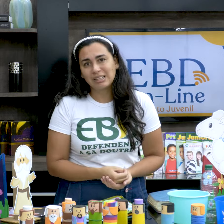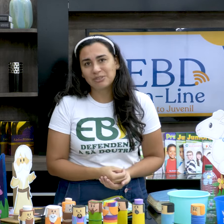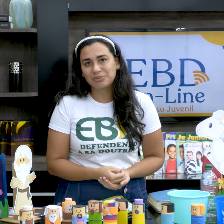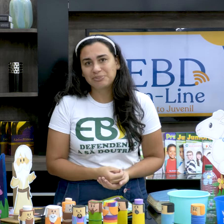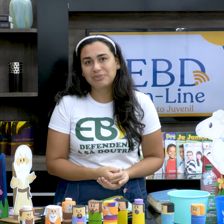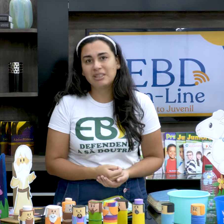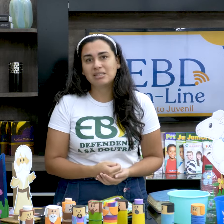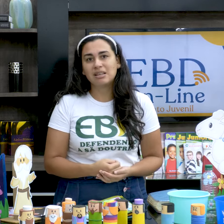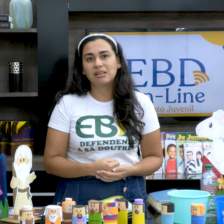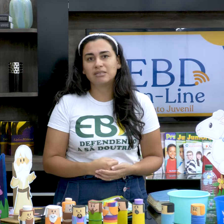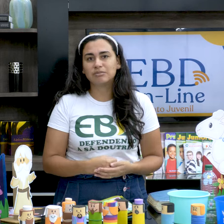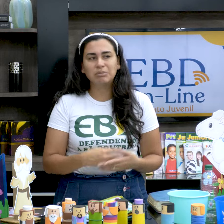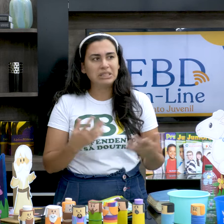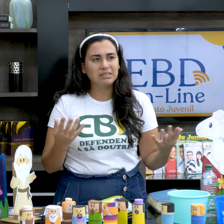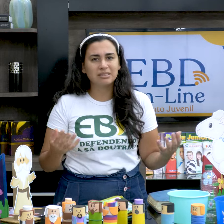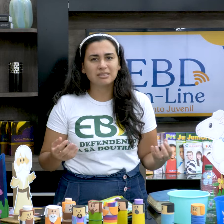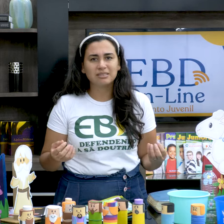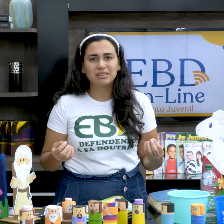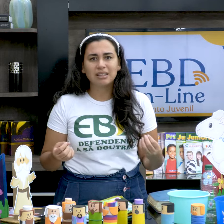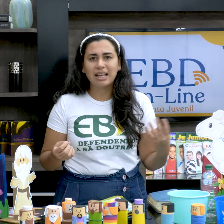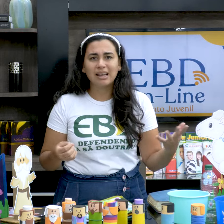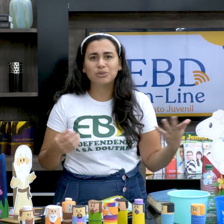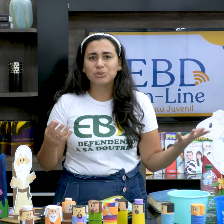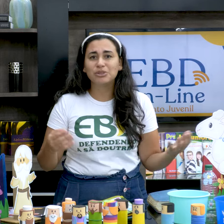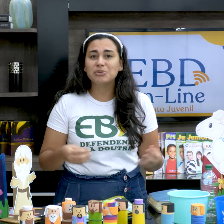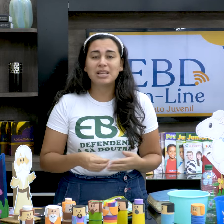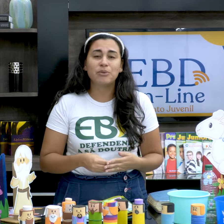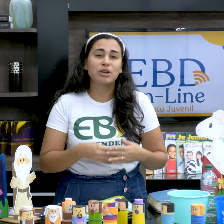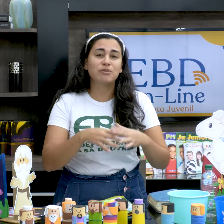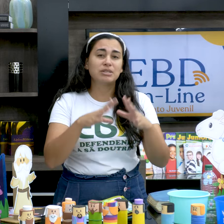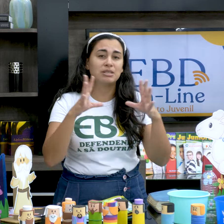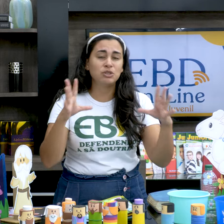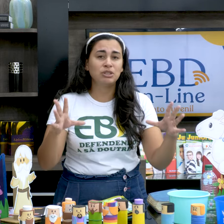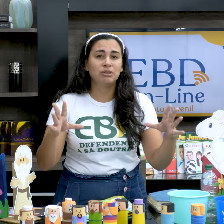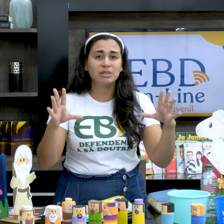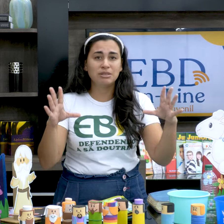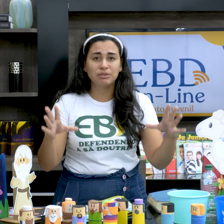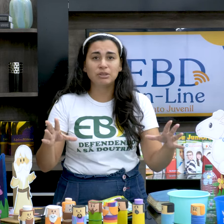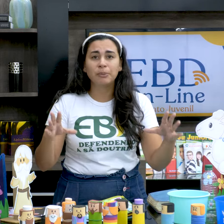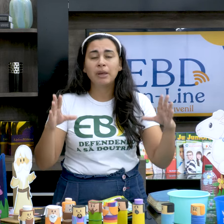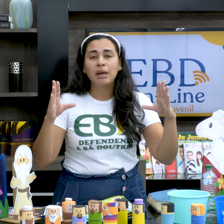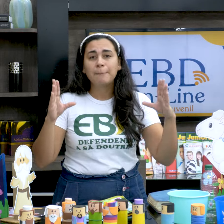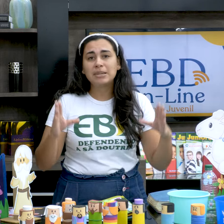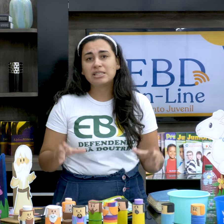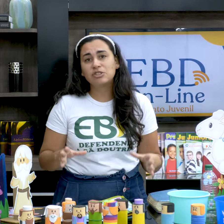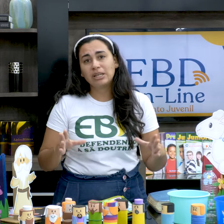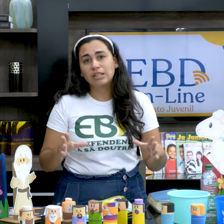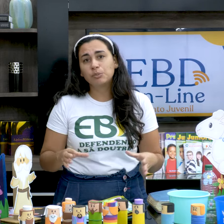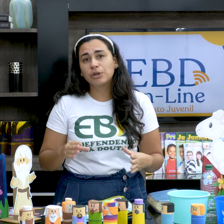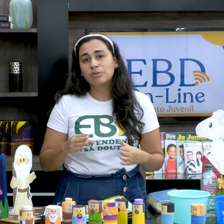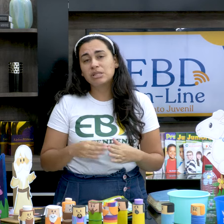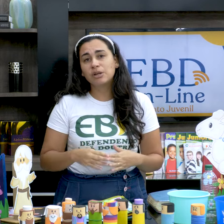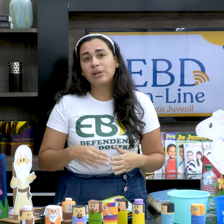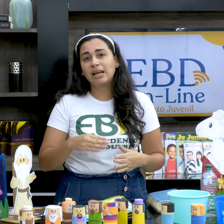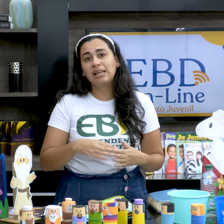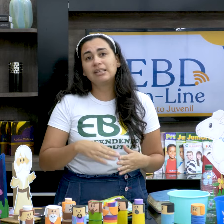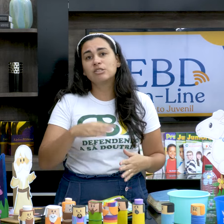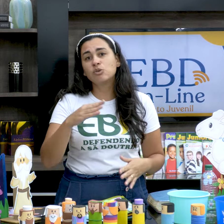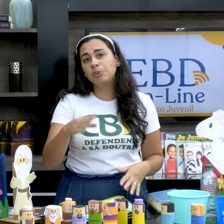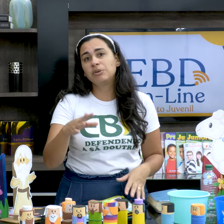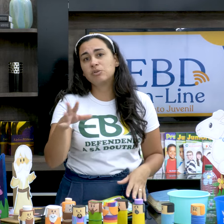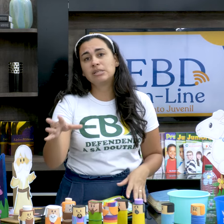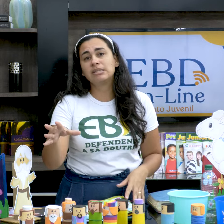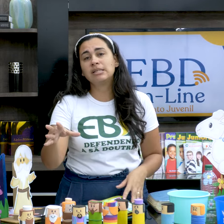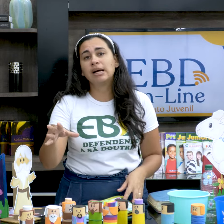seja grato nessa manhã, tarde ou noite. Não sei o horário que você está assistindo esse vídeo. Mas seja grato, porque o Senhor, ele é aquele que